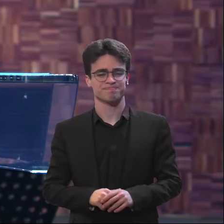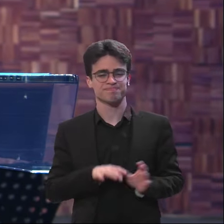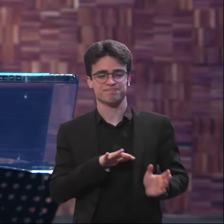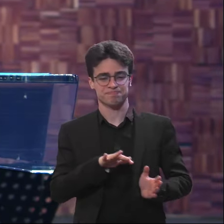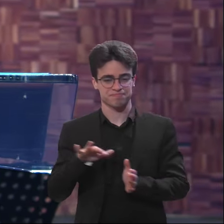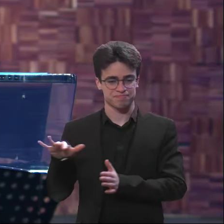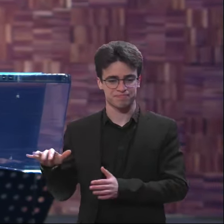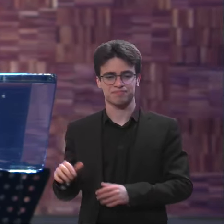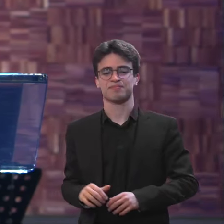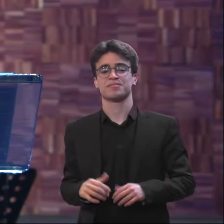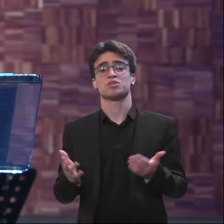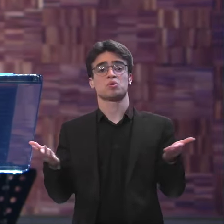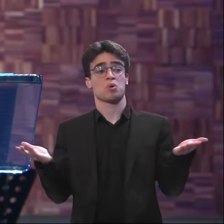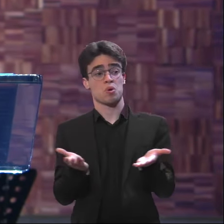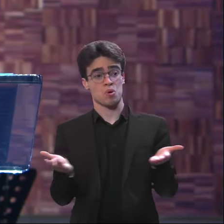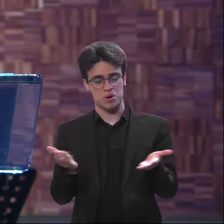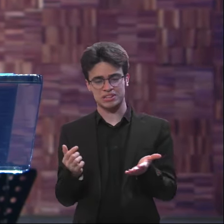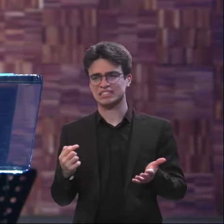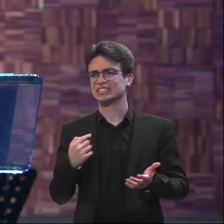porque